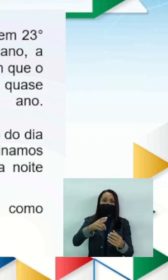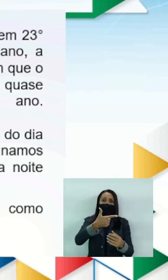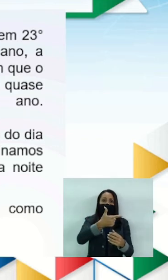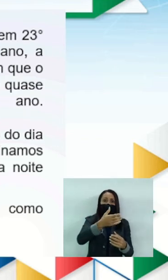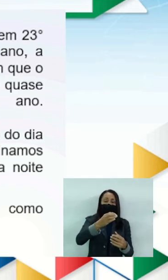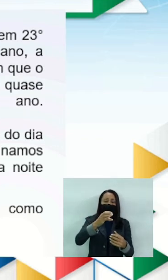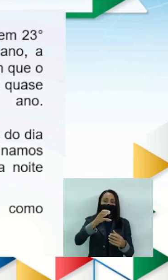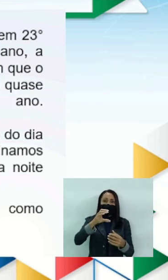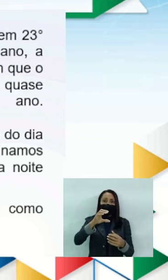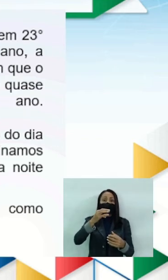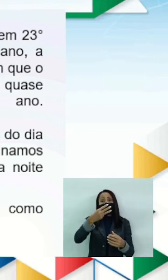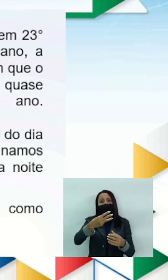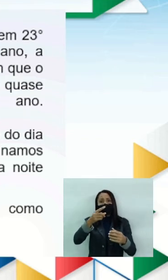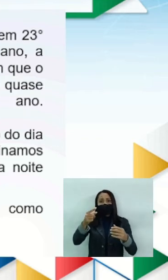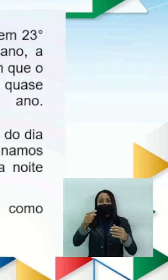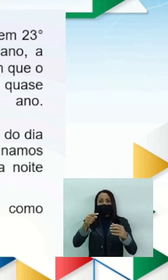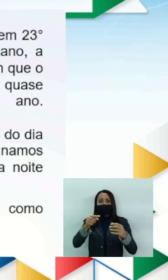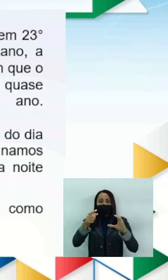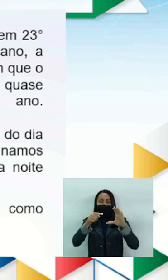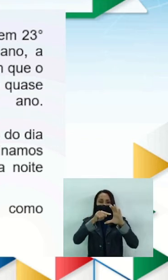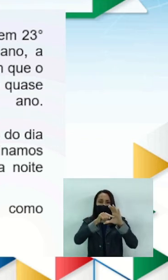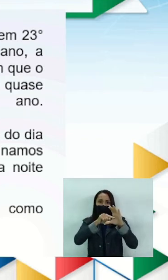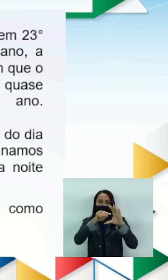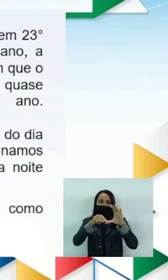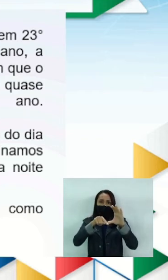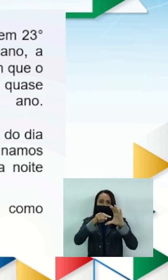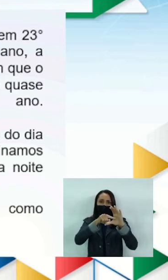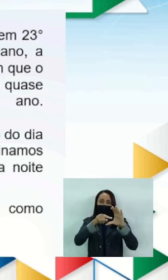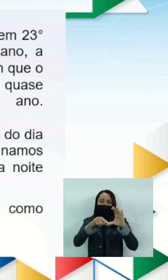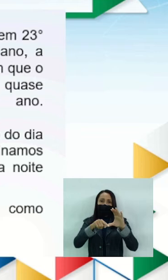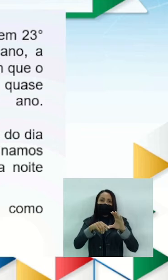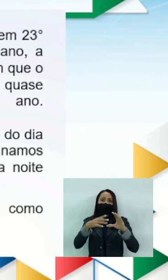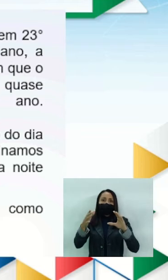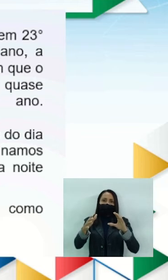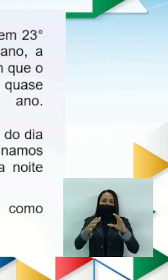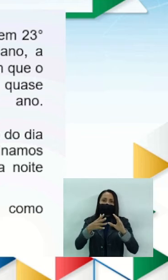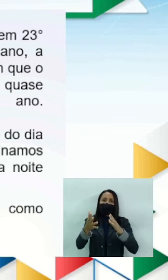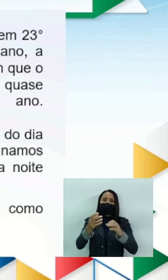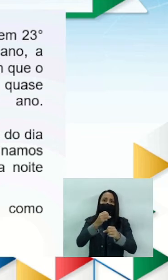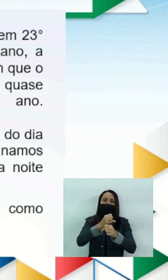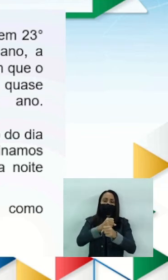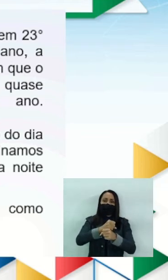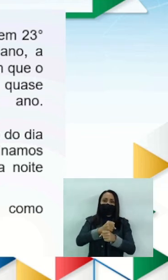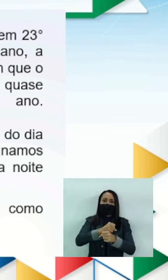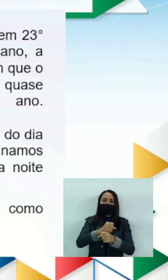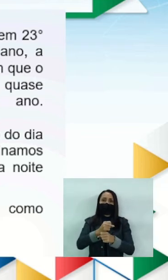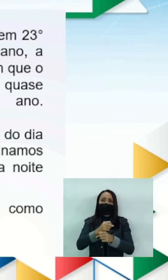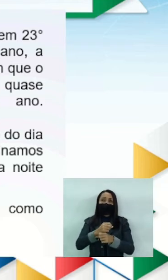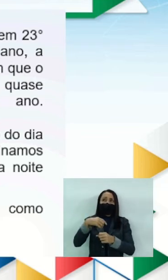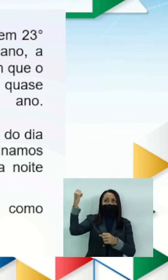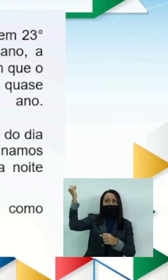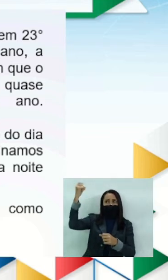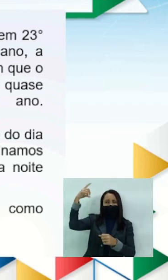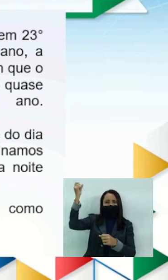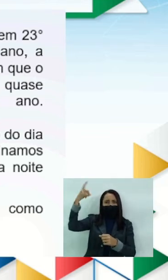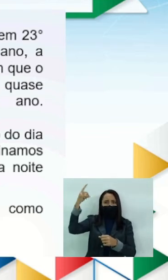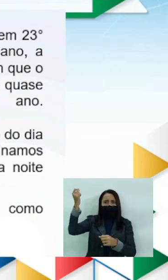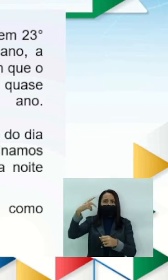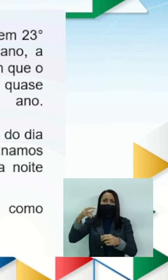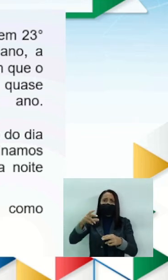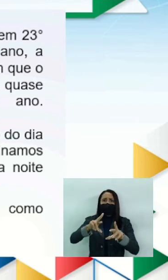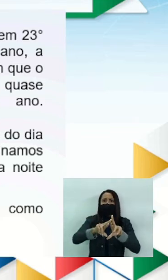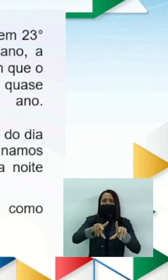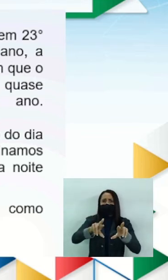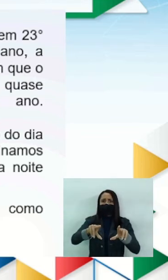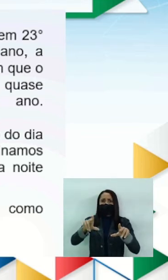graus em relação ao meridiano de Greenwich, durante o ano, a incidência da luz solar na Terra varia, fazendo com